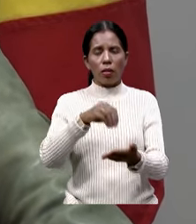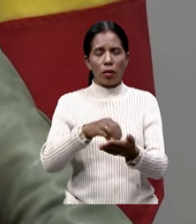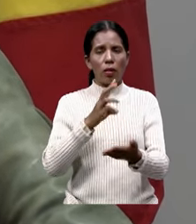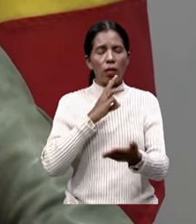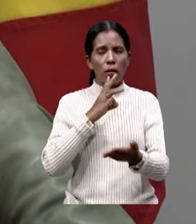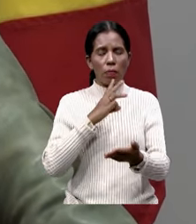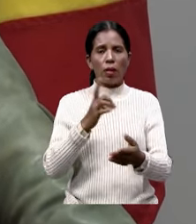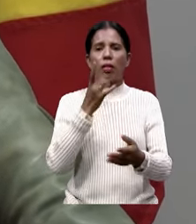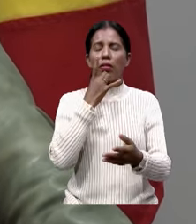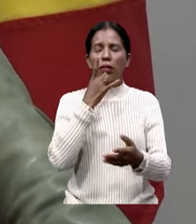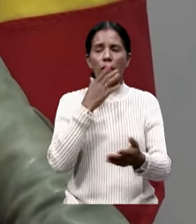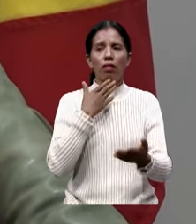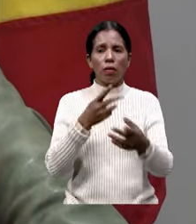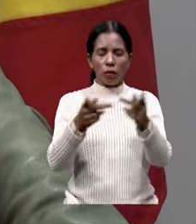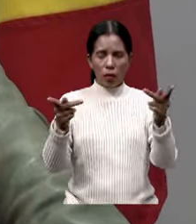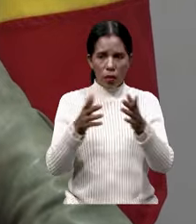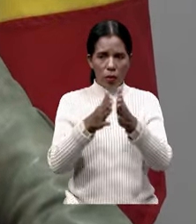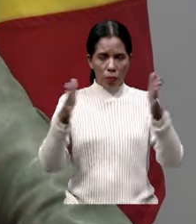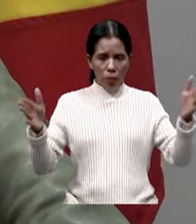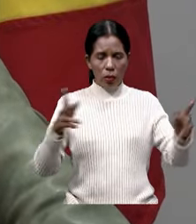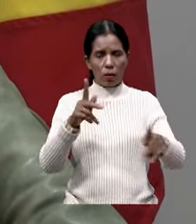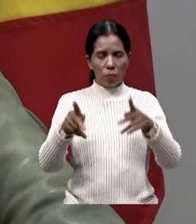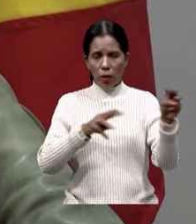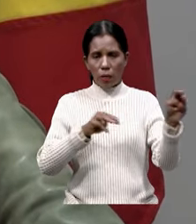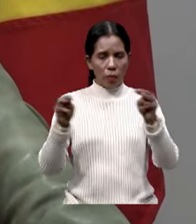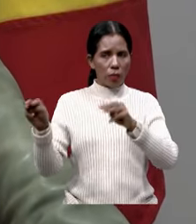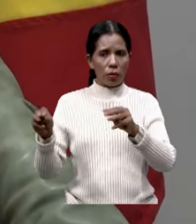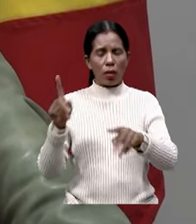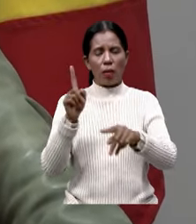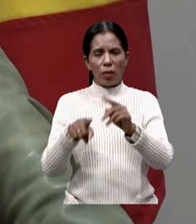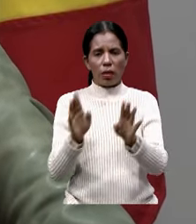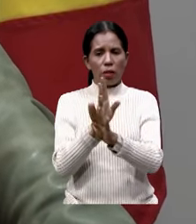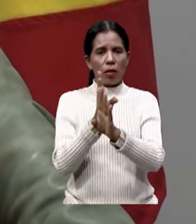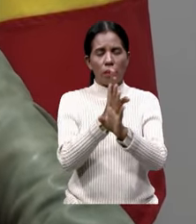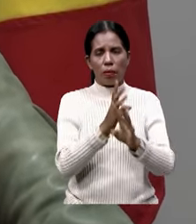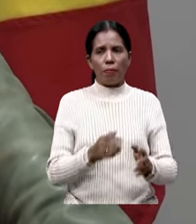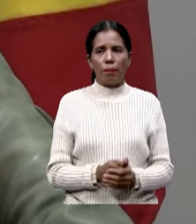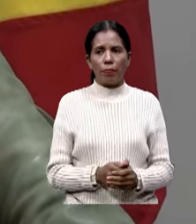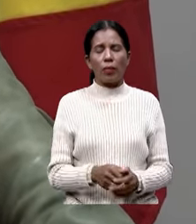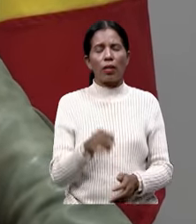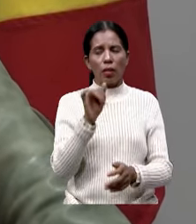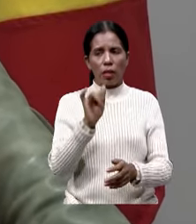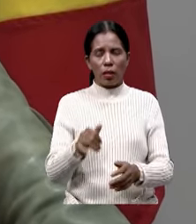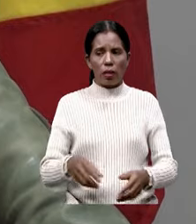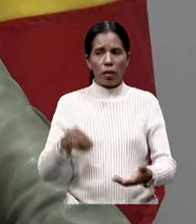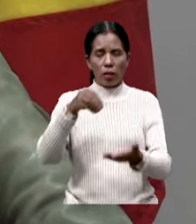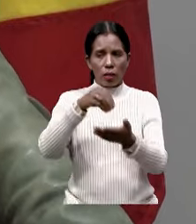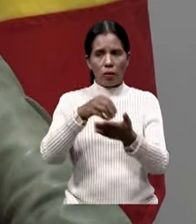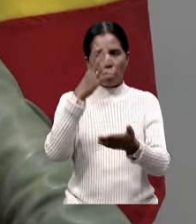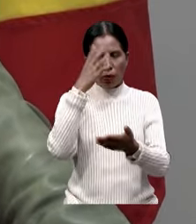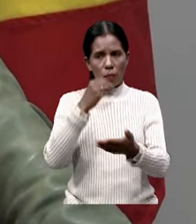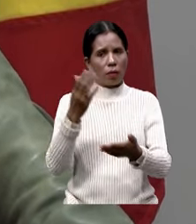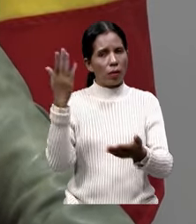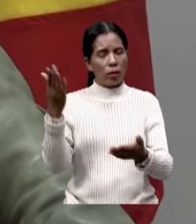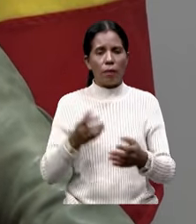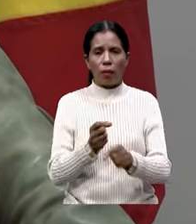garantia eletricidade, fate ne luan prema bel bocan, la bel sena malu. Sim, bele proibi, toba ina va, tam balu halo